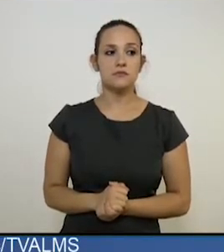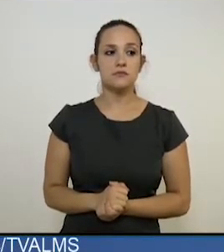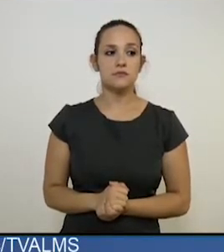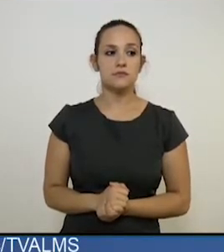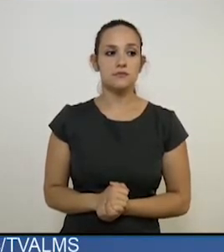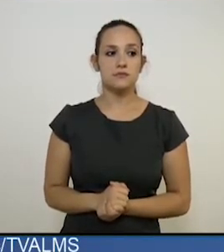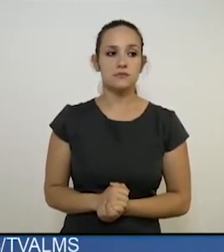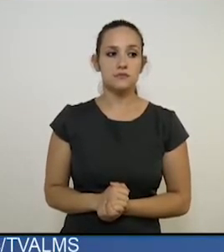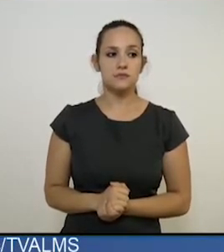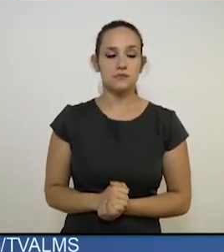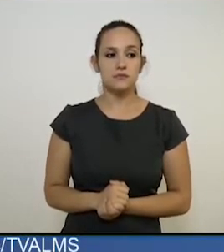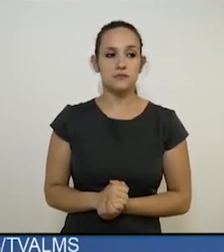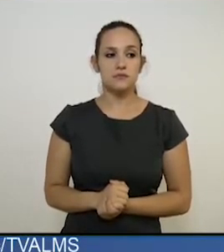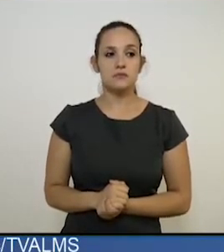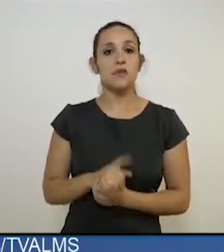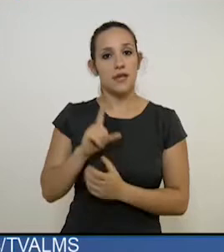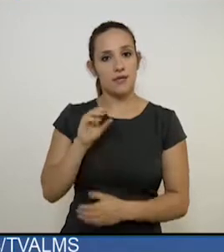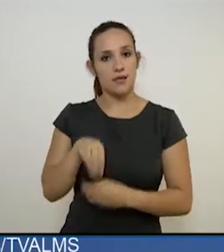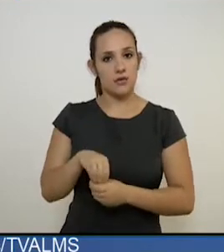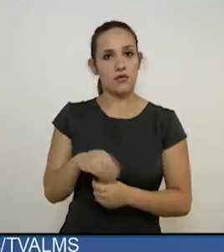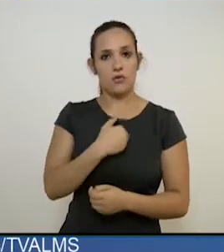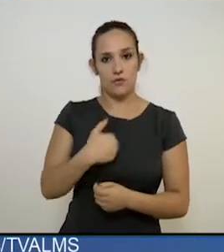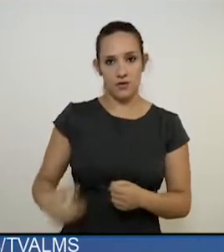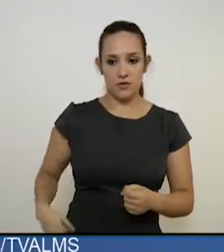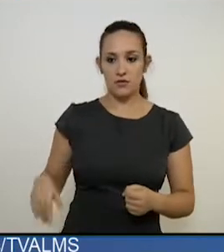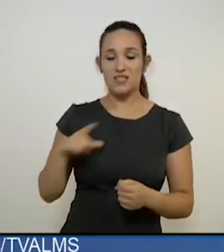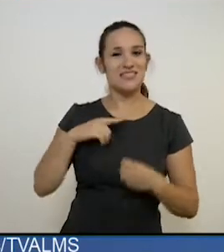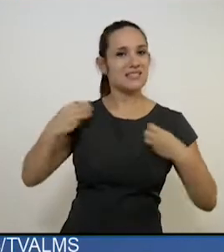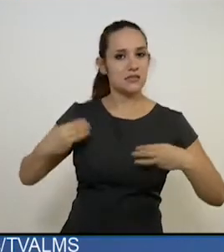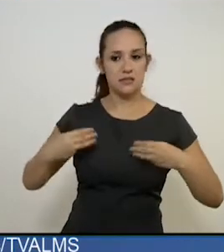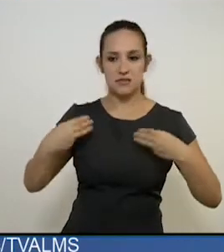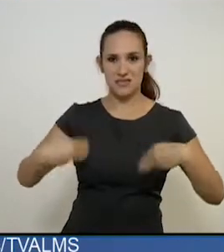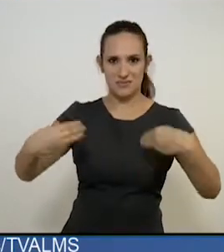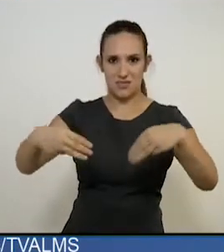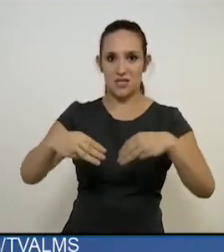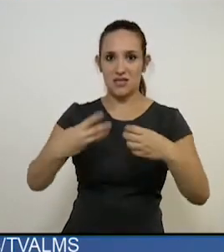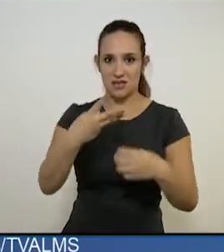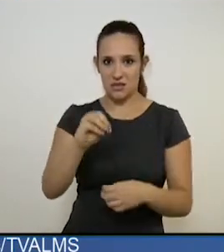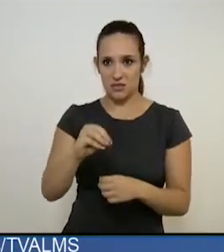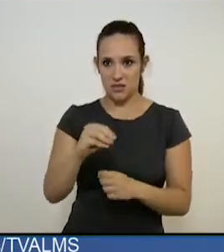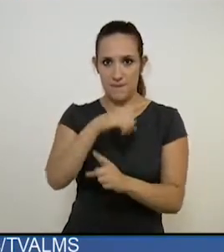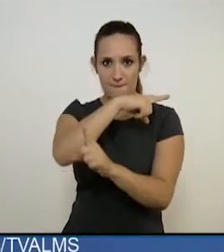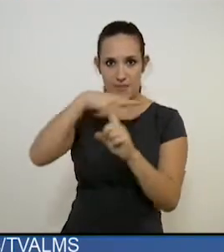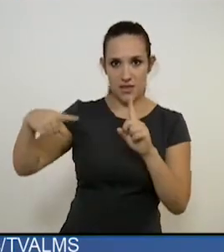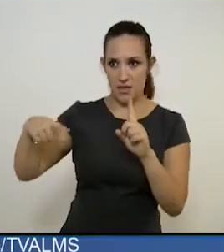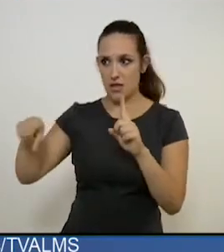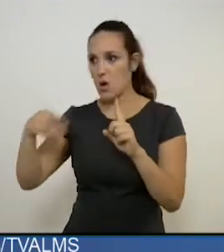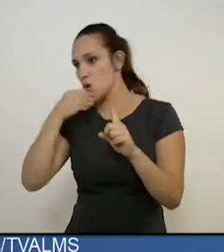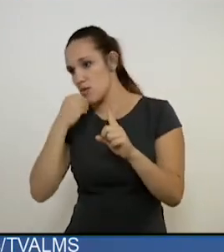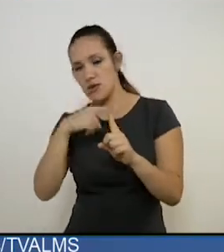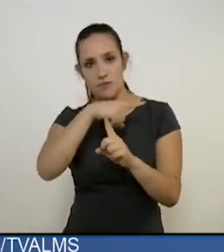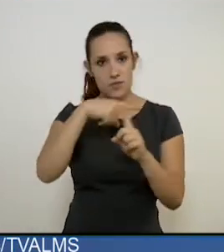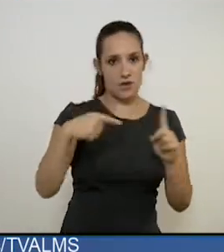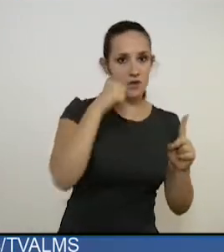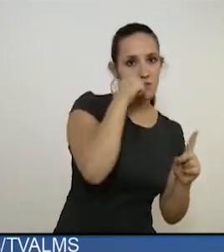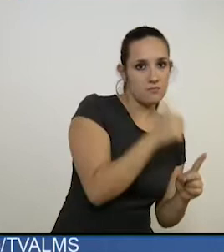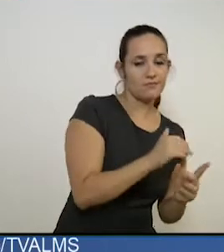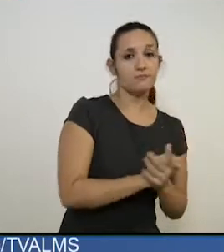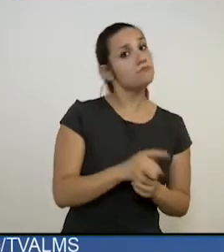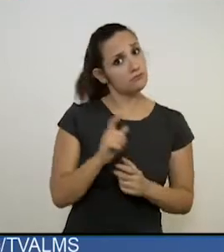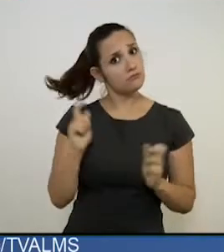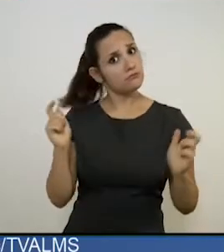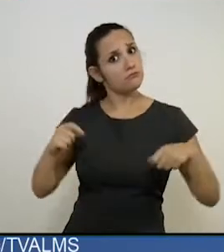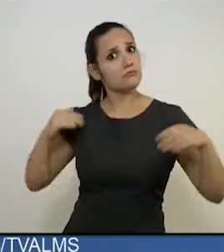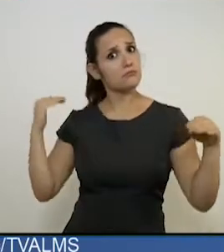que compõem o governo, entre homens e mulheres. Ou seja, é possível a igualdade. Exemplos como